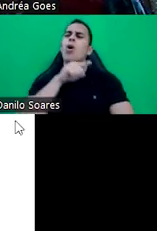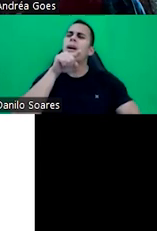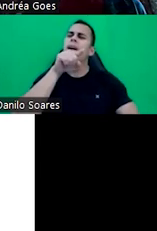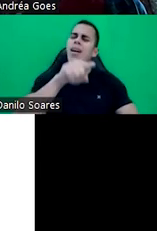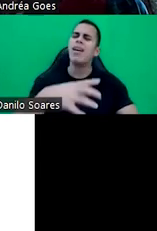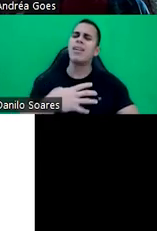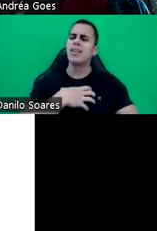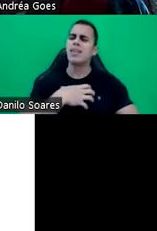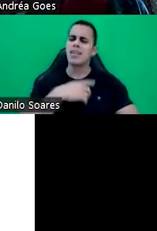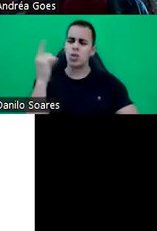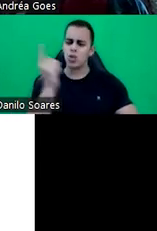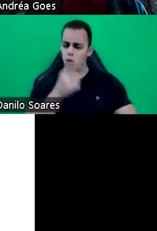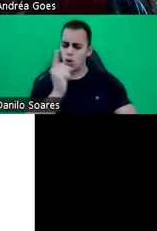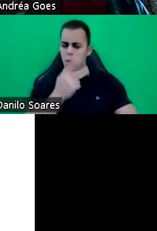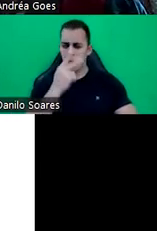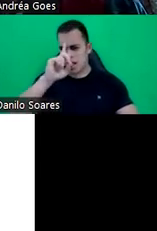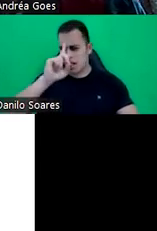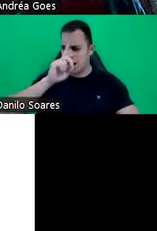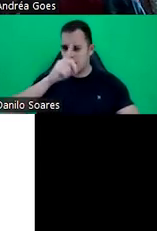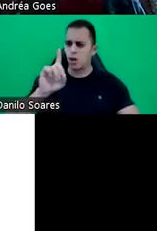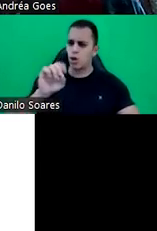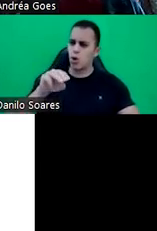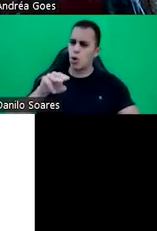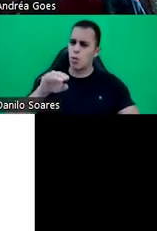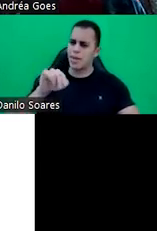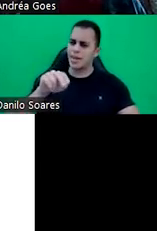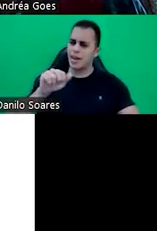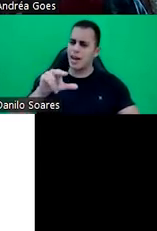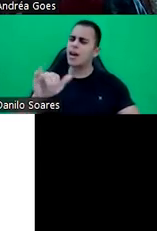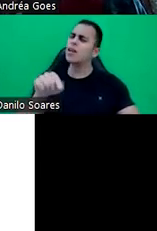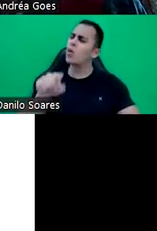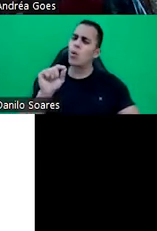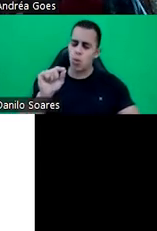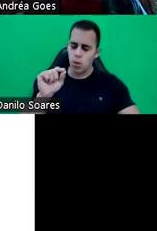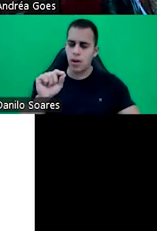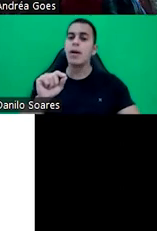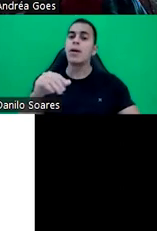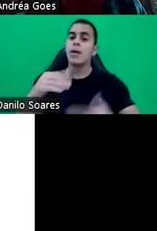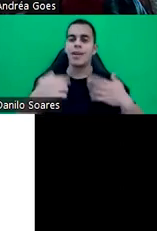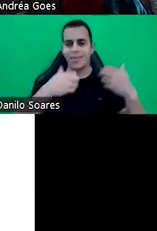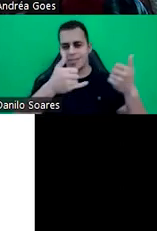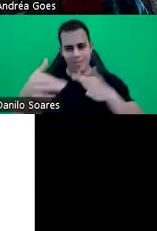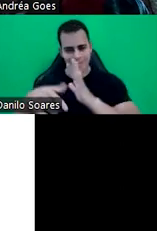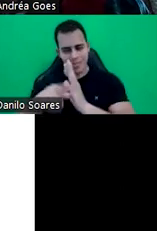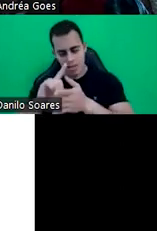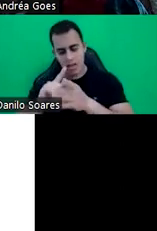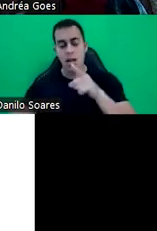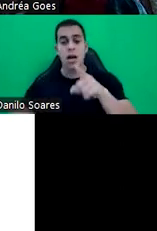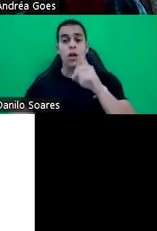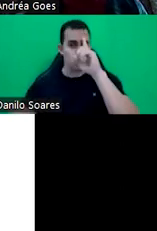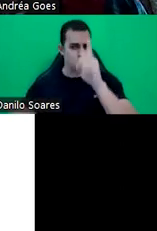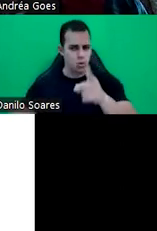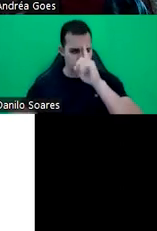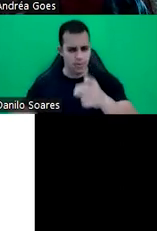como dominância. Então, lá, como eu falei para vocês em relação às ervilhas, a dominância é simplesmente um